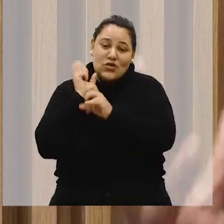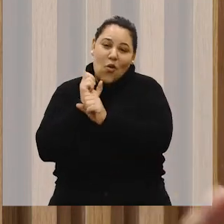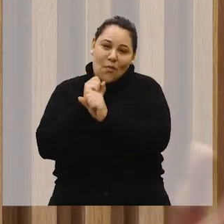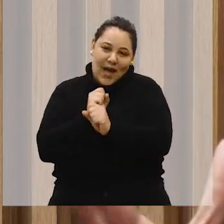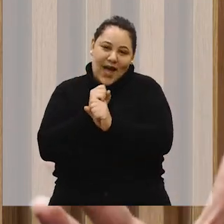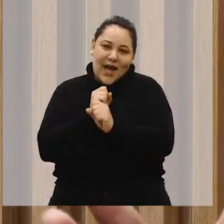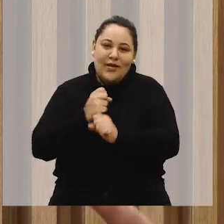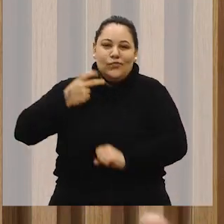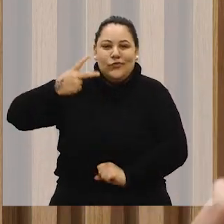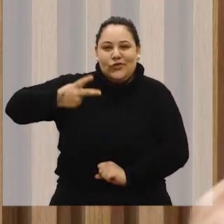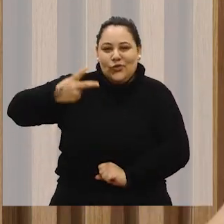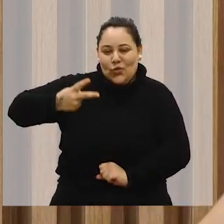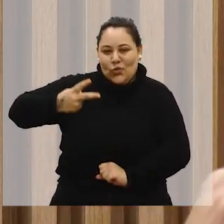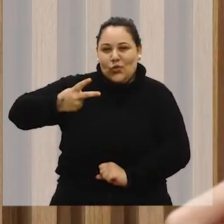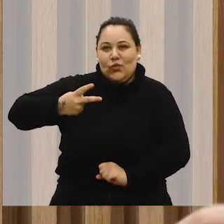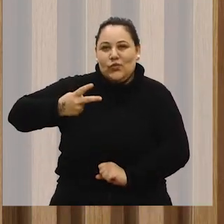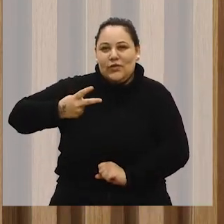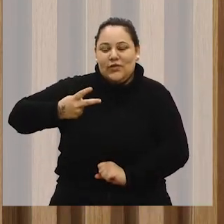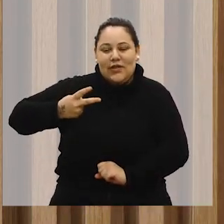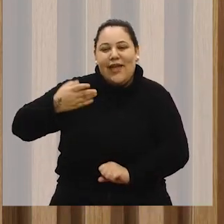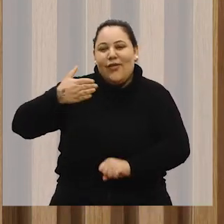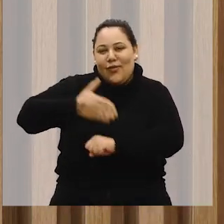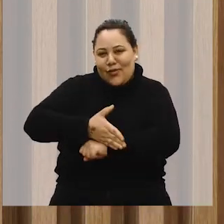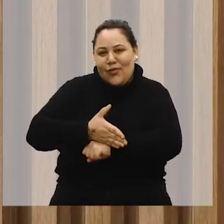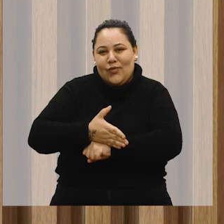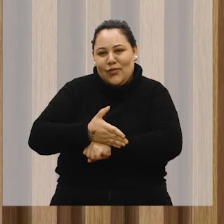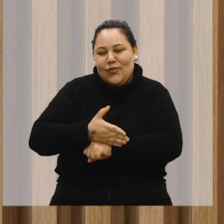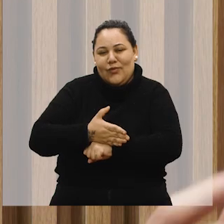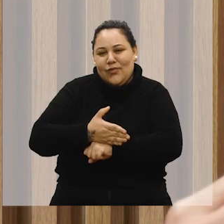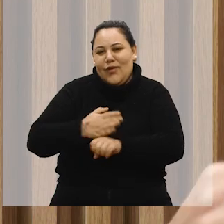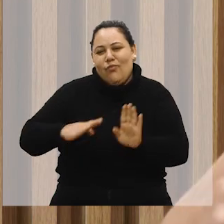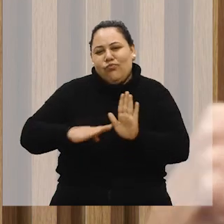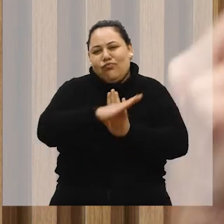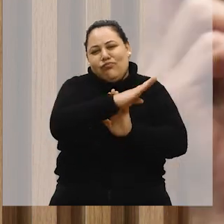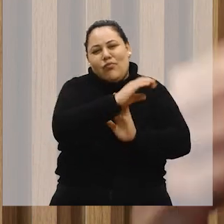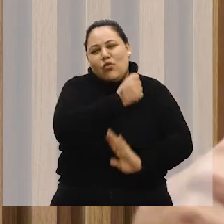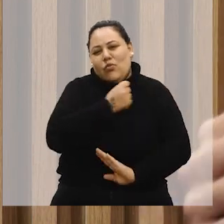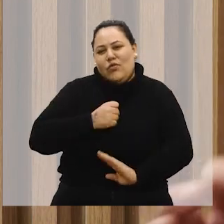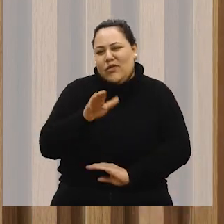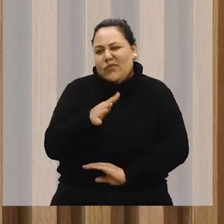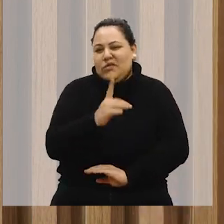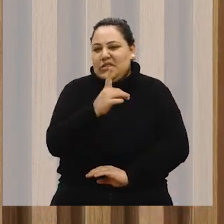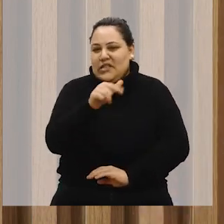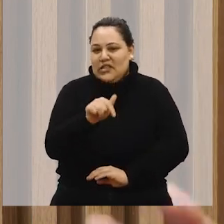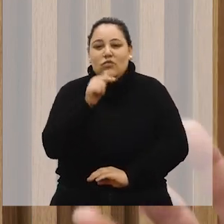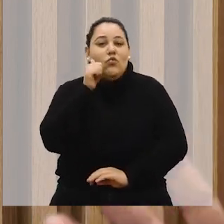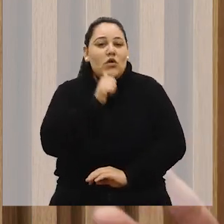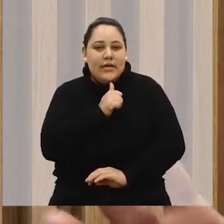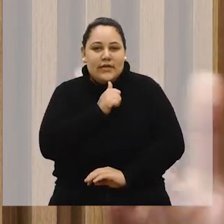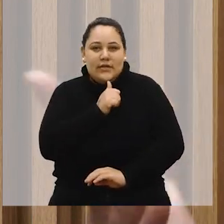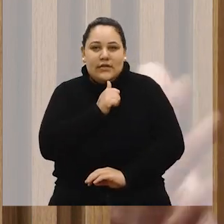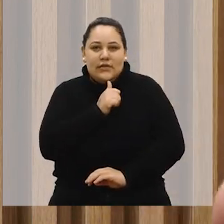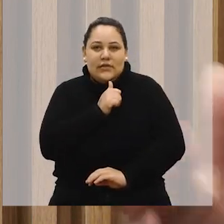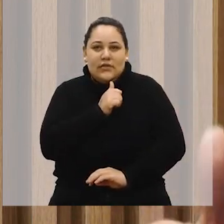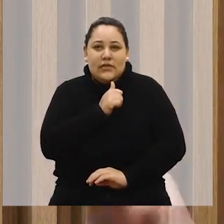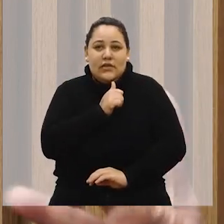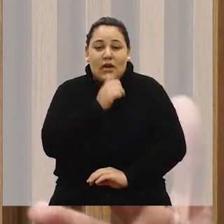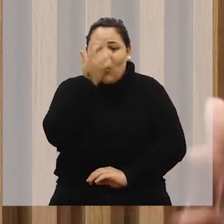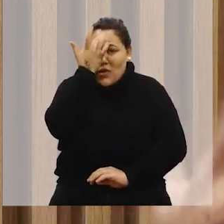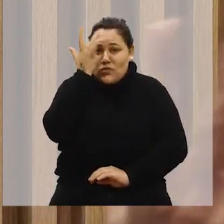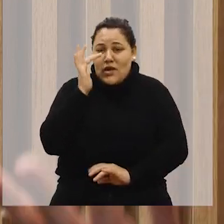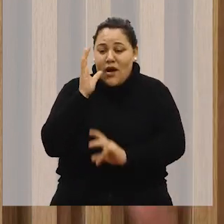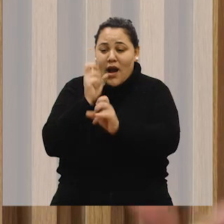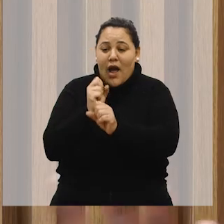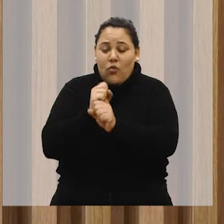que daí em algum momento assumiram, esse número sobe ali para 17. Nós temos, eu não vou fazer a conta de quantas